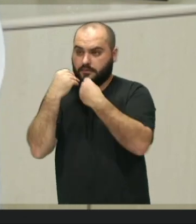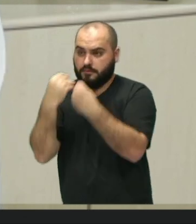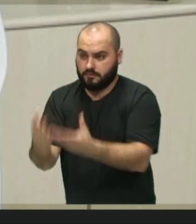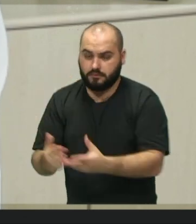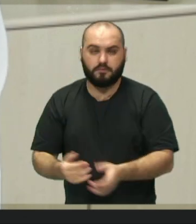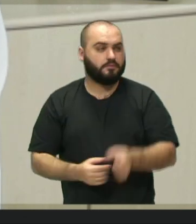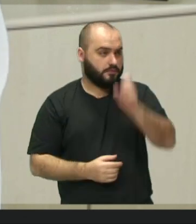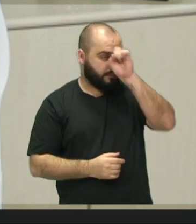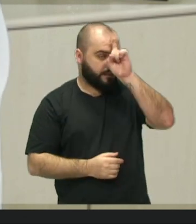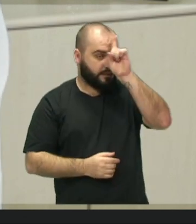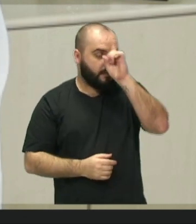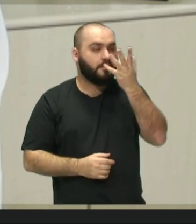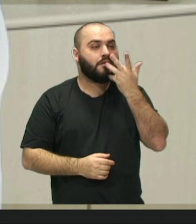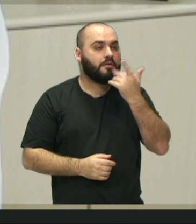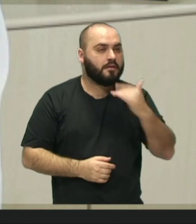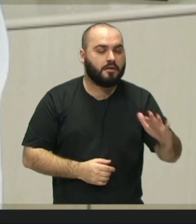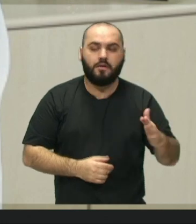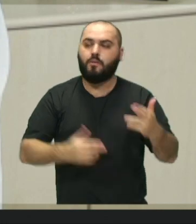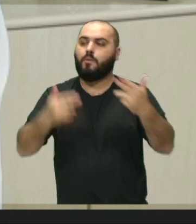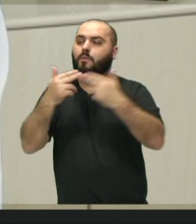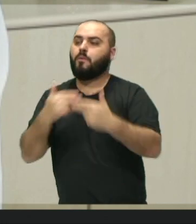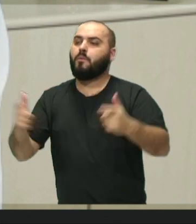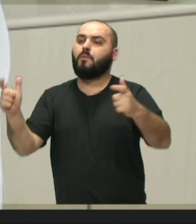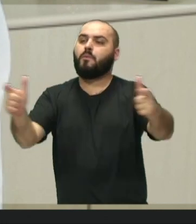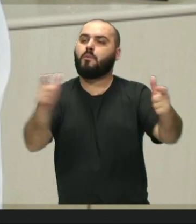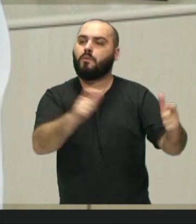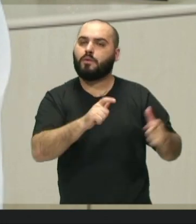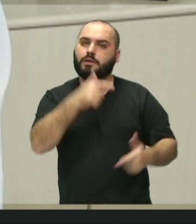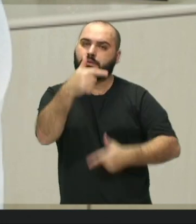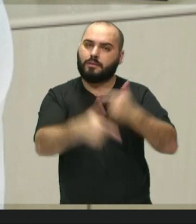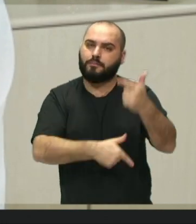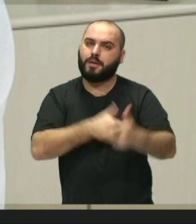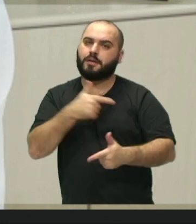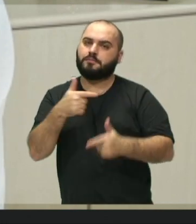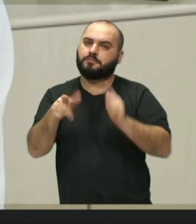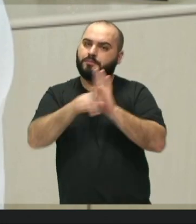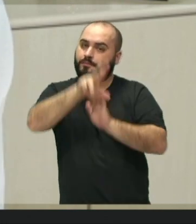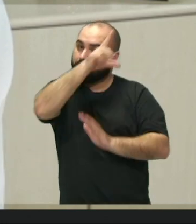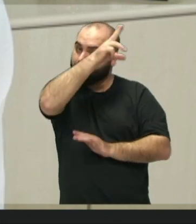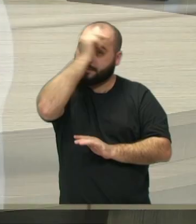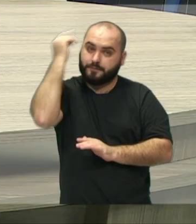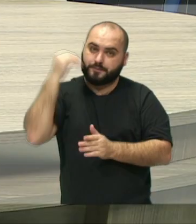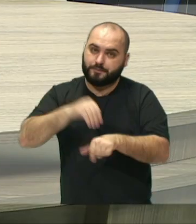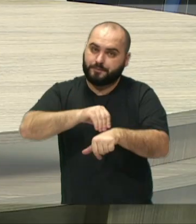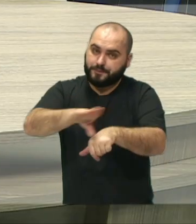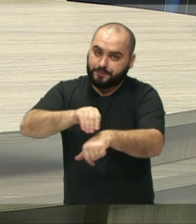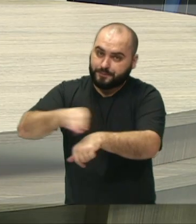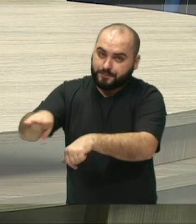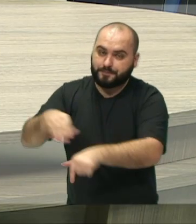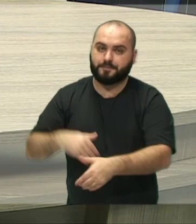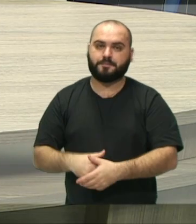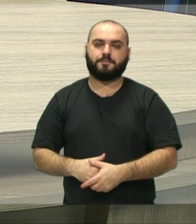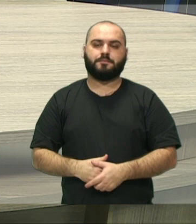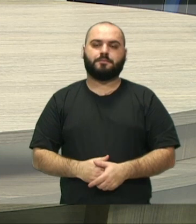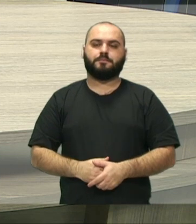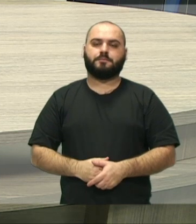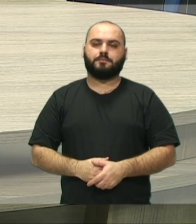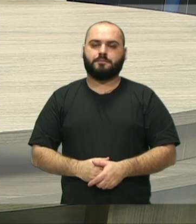Pequeno Anjo, a outras instituições que também prestam serviço público essencial. Então, no caso,